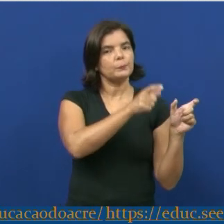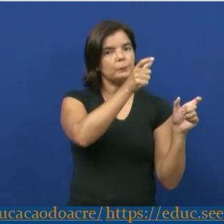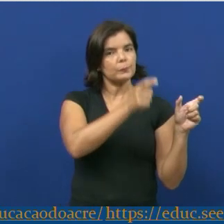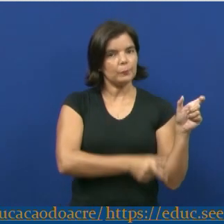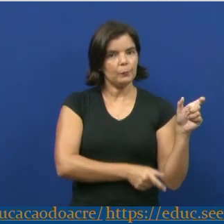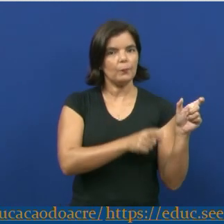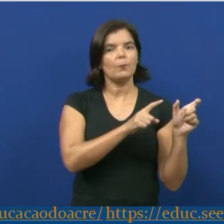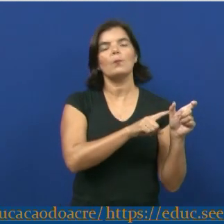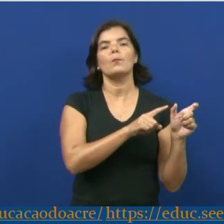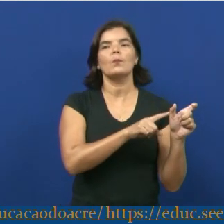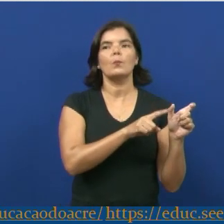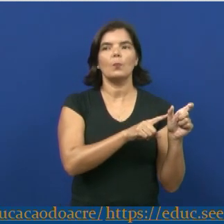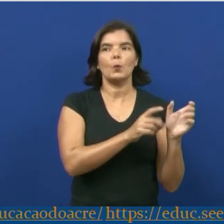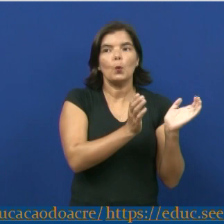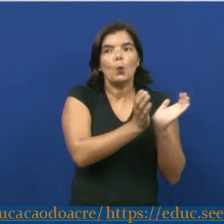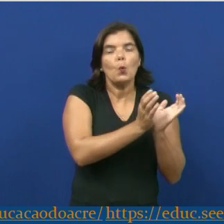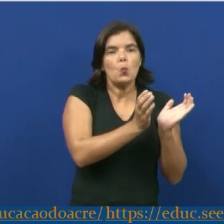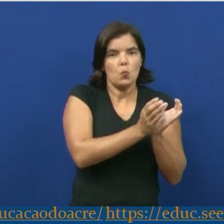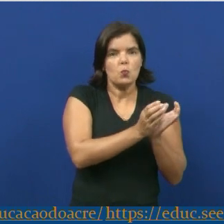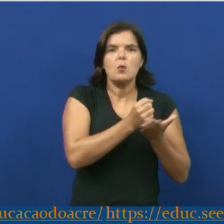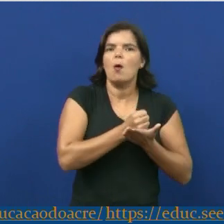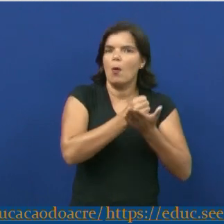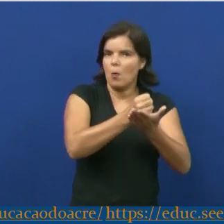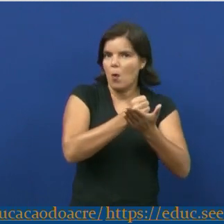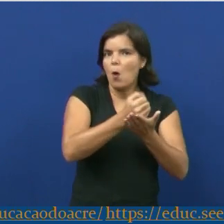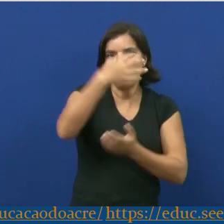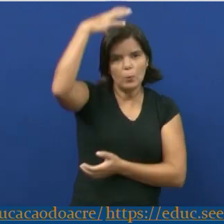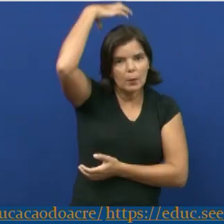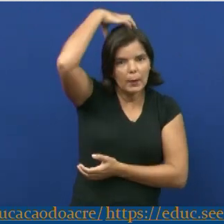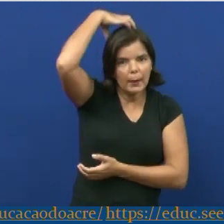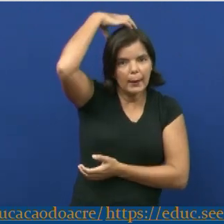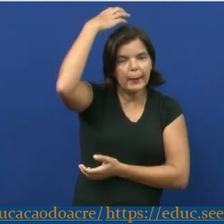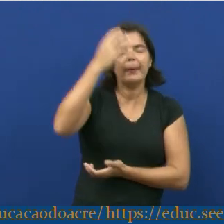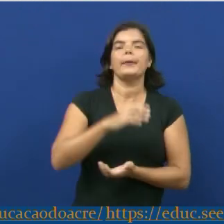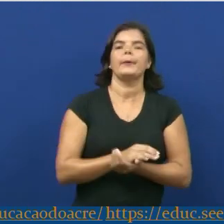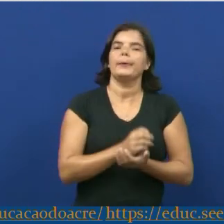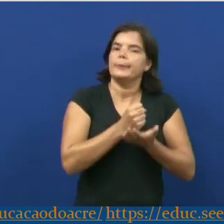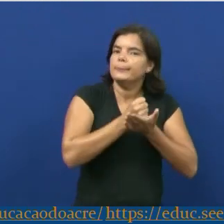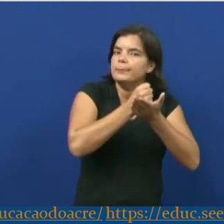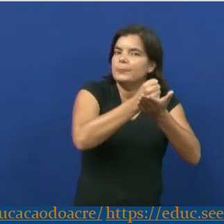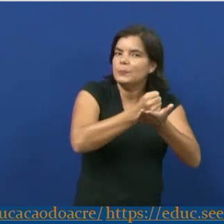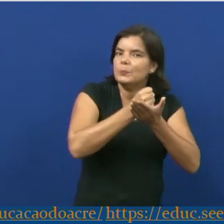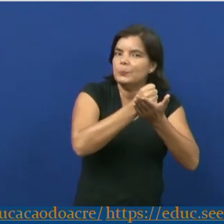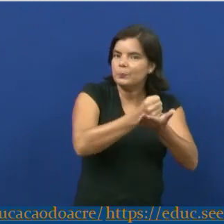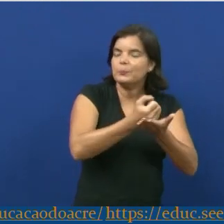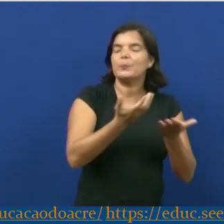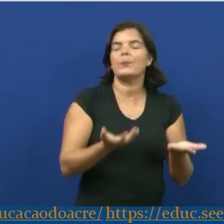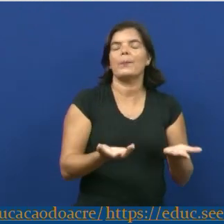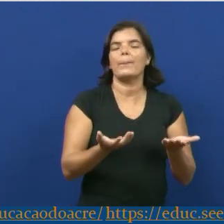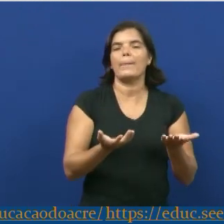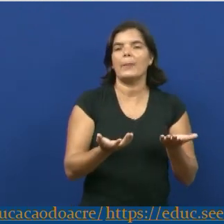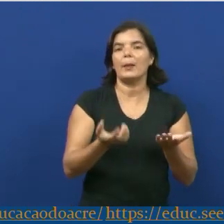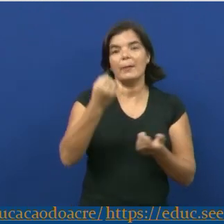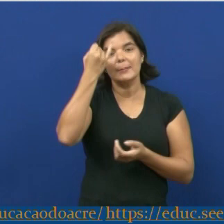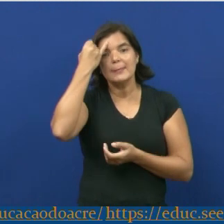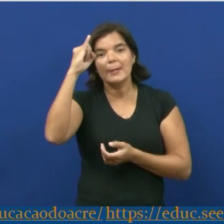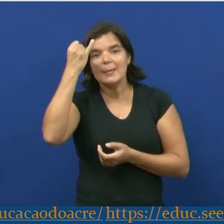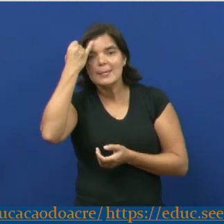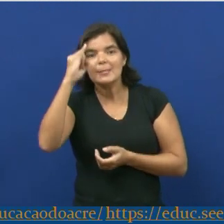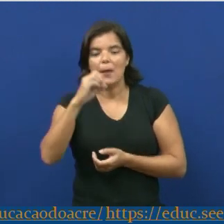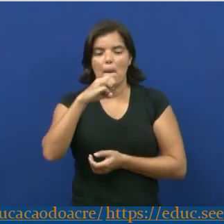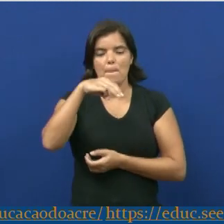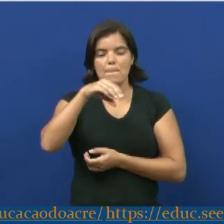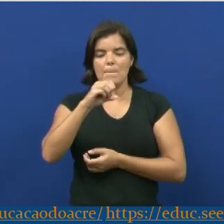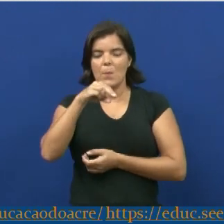temos o grupo que apoiava o Carlos I, que apoiava esse ideal